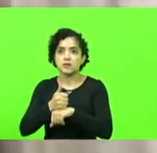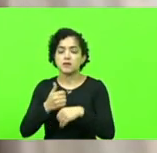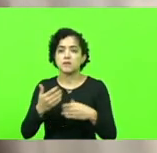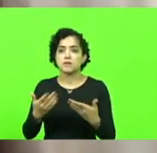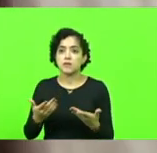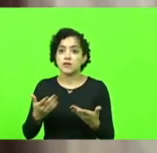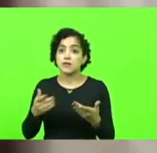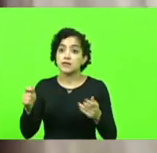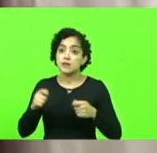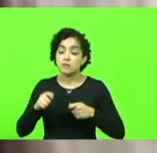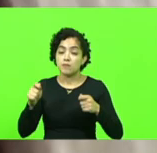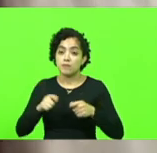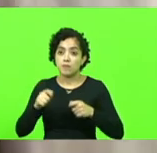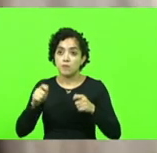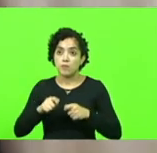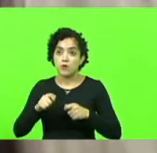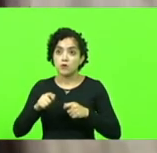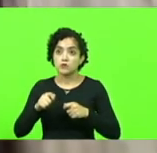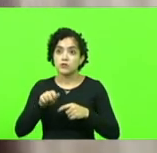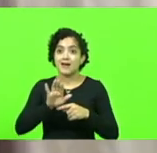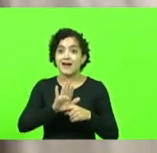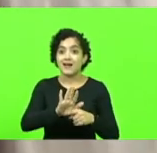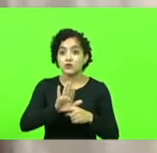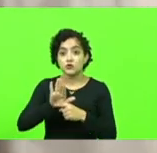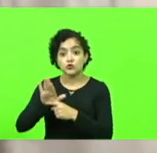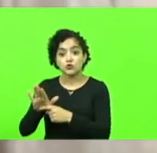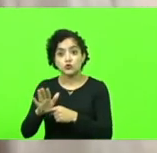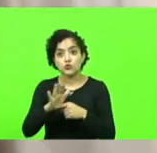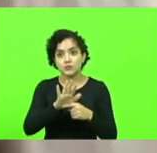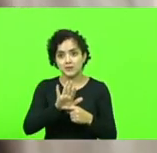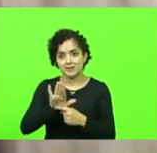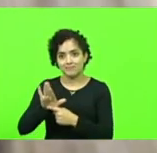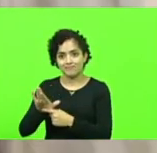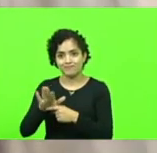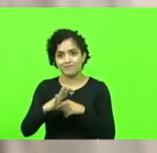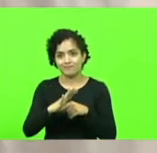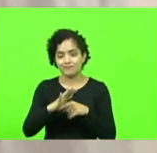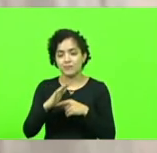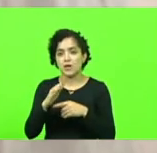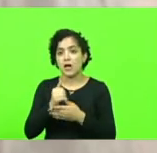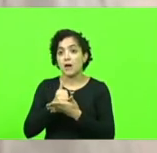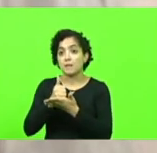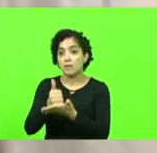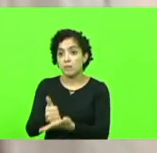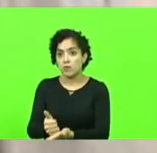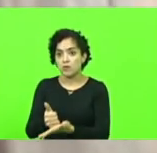que a terapeuta ocupacional ajuda essas famílias, apoia,